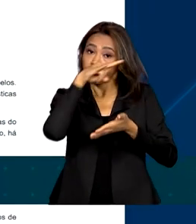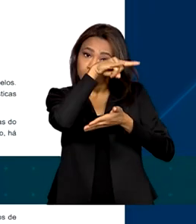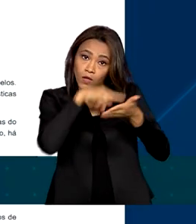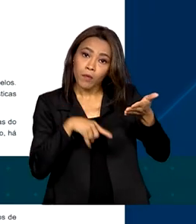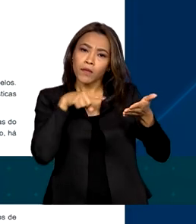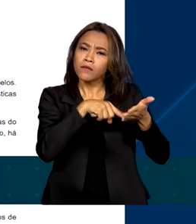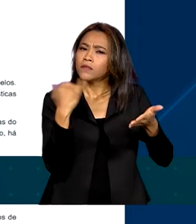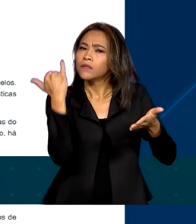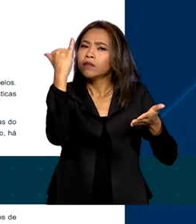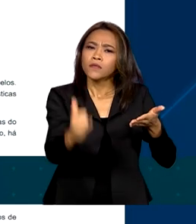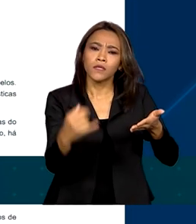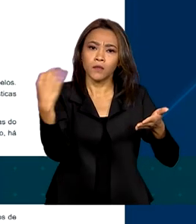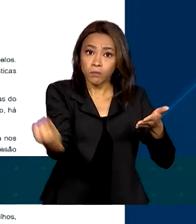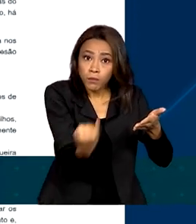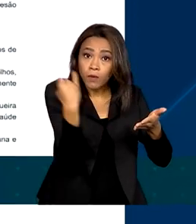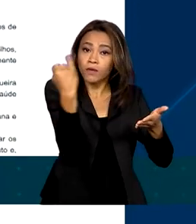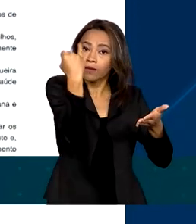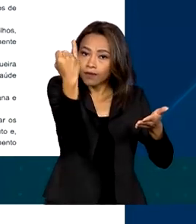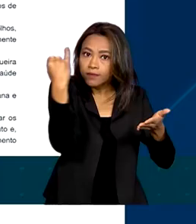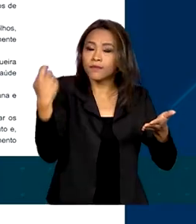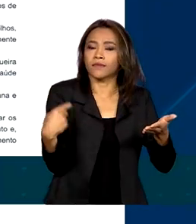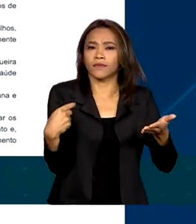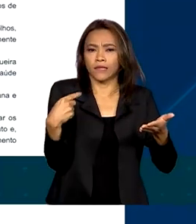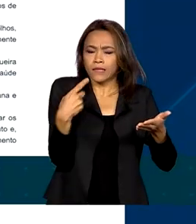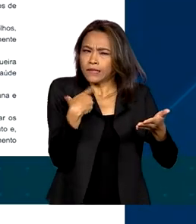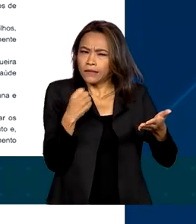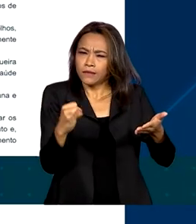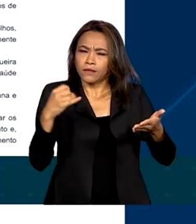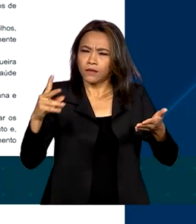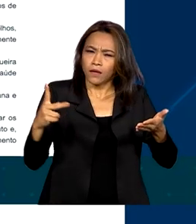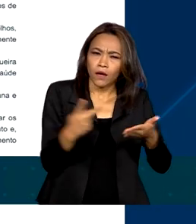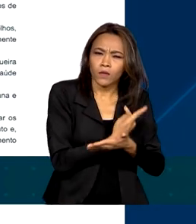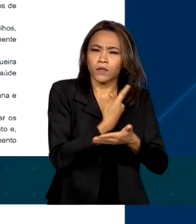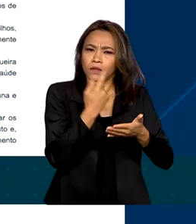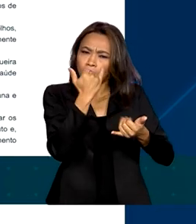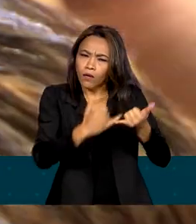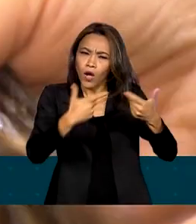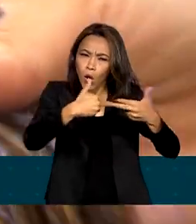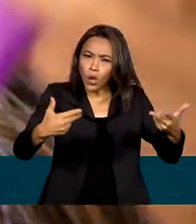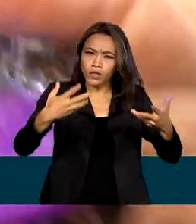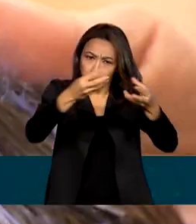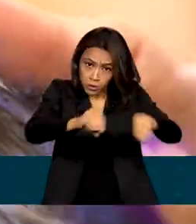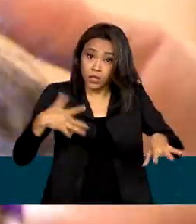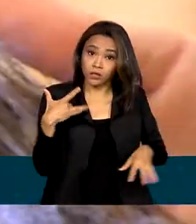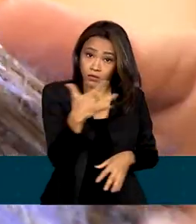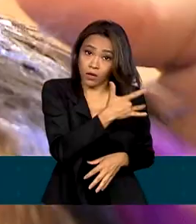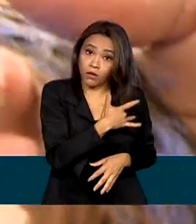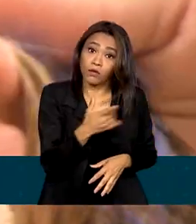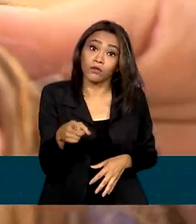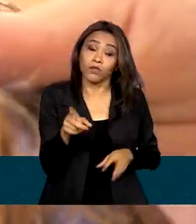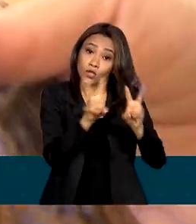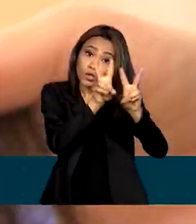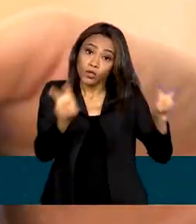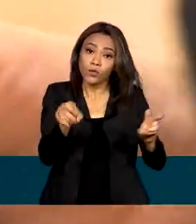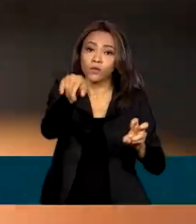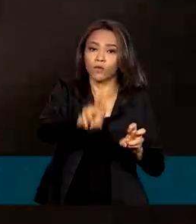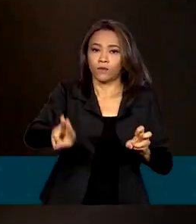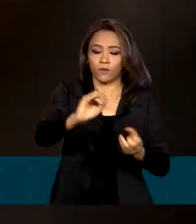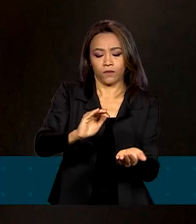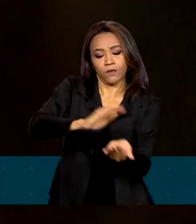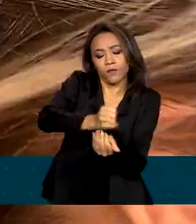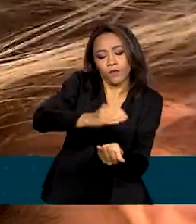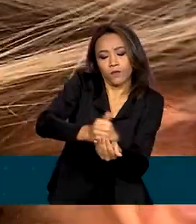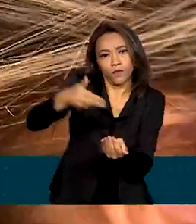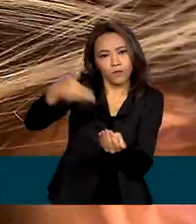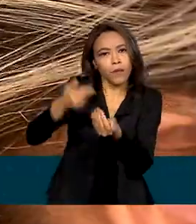de fundamental importância que a ocorrência de qualquer efeito indesejável à saúde supostamente relacionado com o uso de